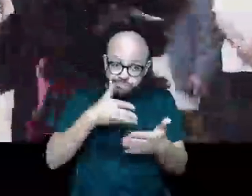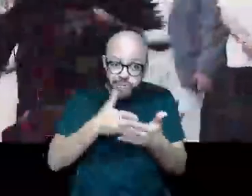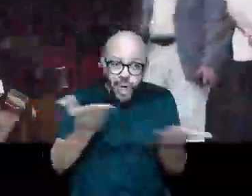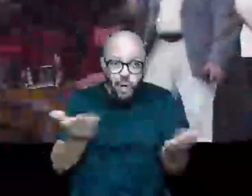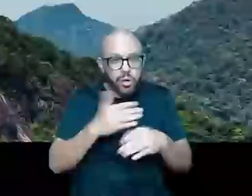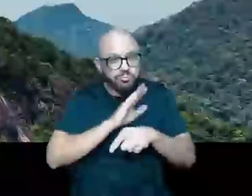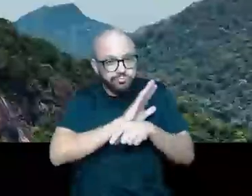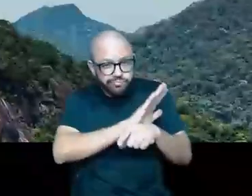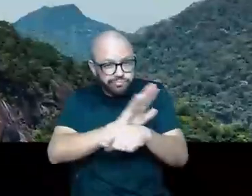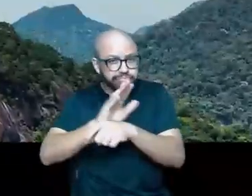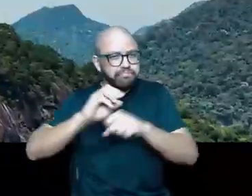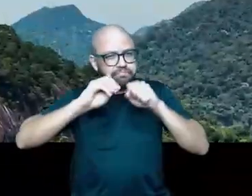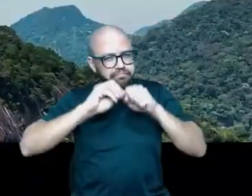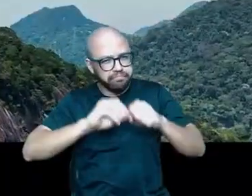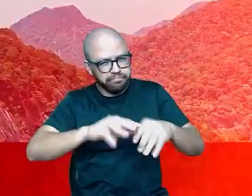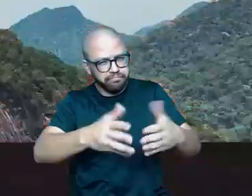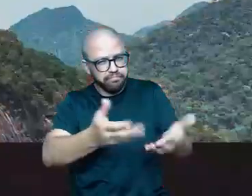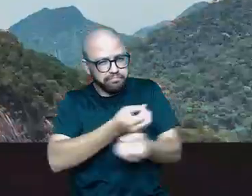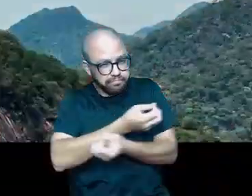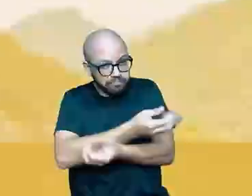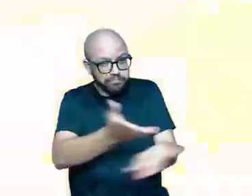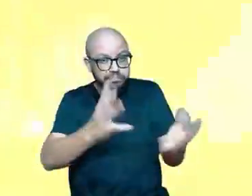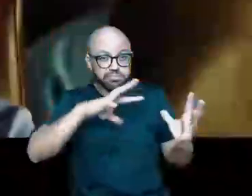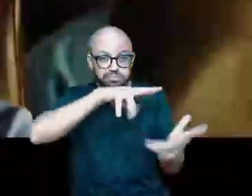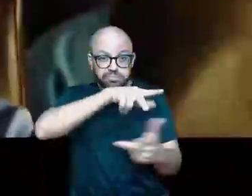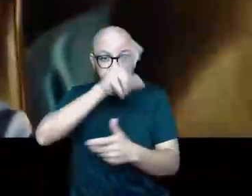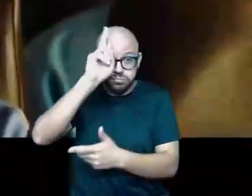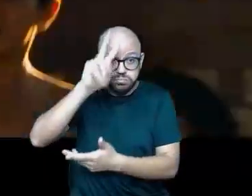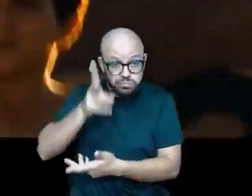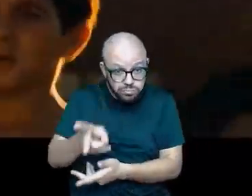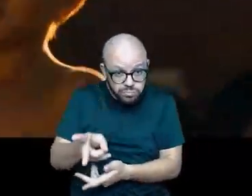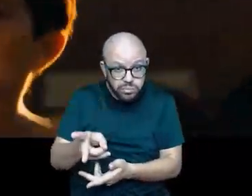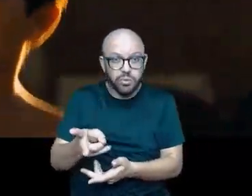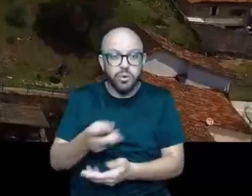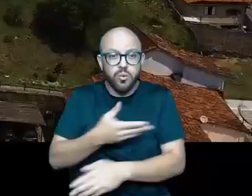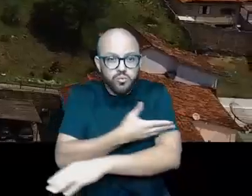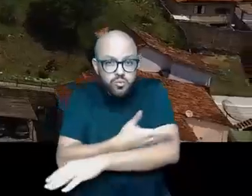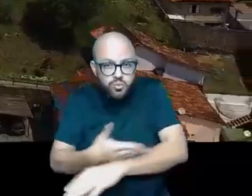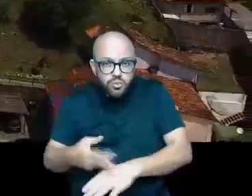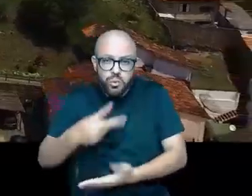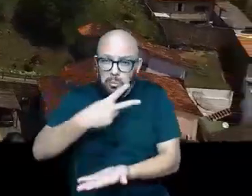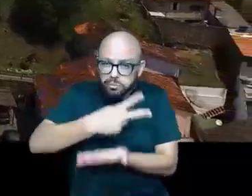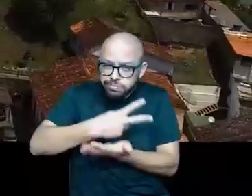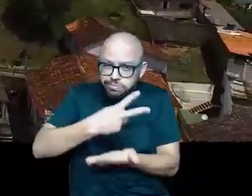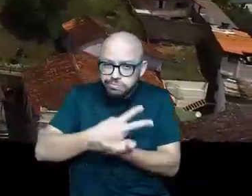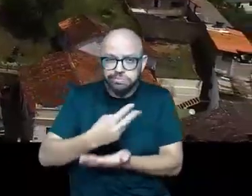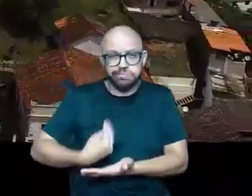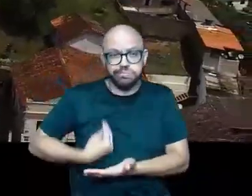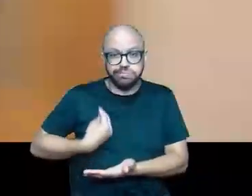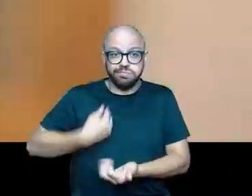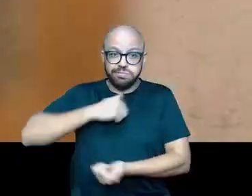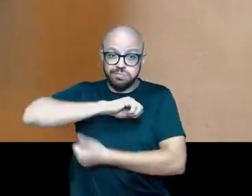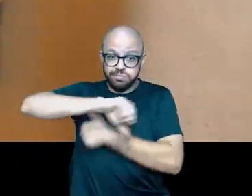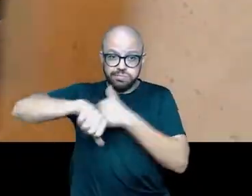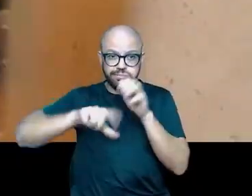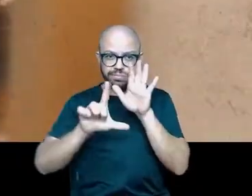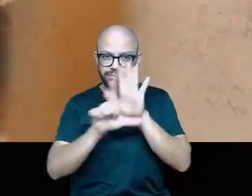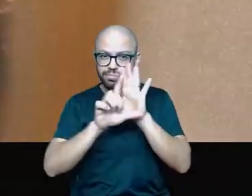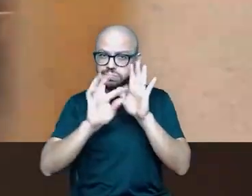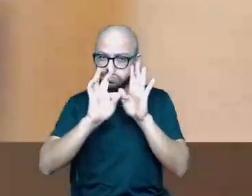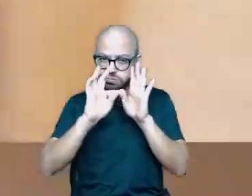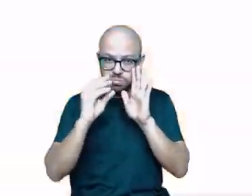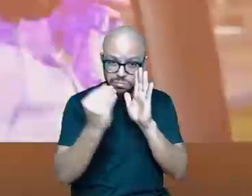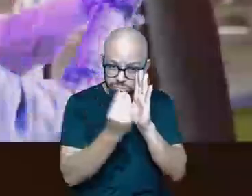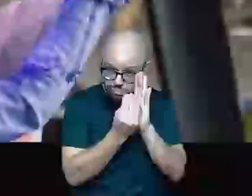antes inviáveis, ganhassem o mundo. Revelou histórias, preservou tradições e transformou